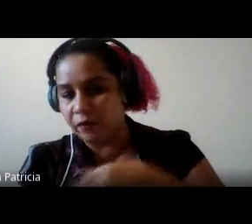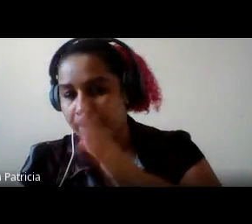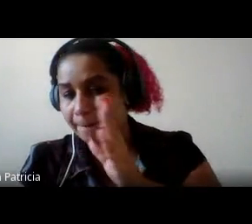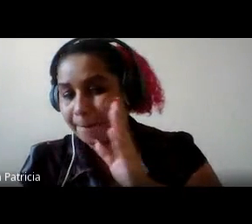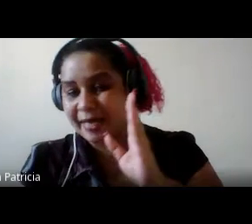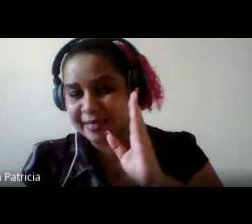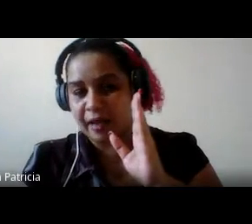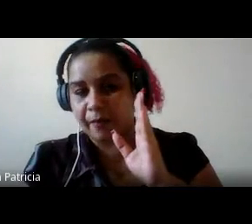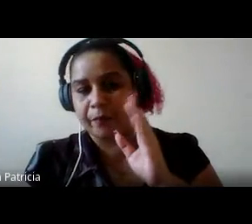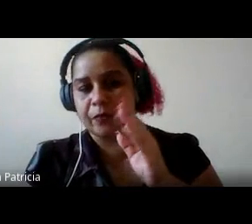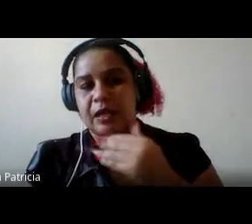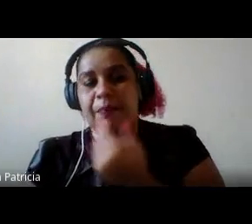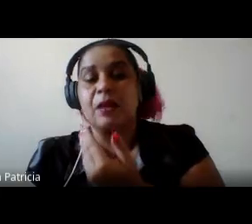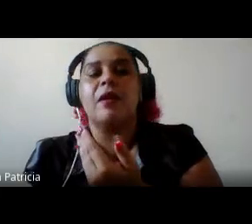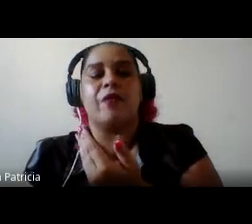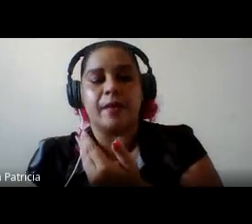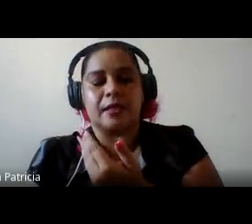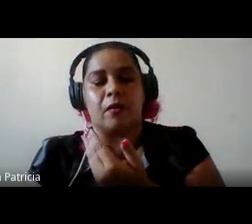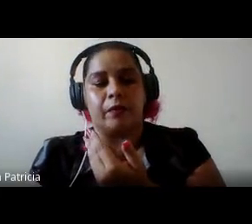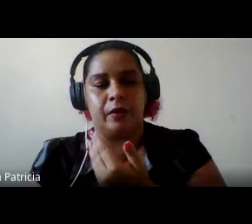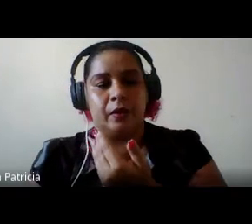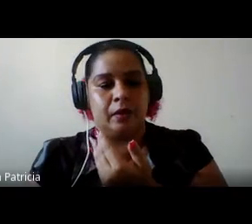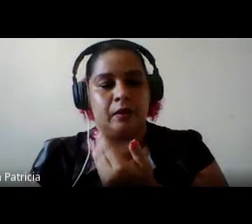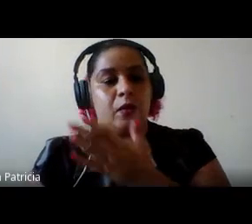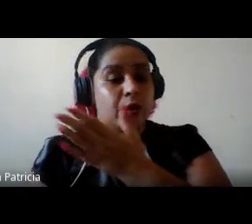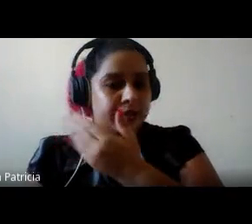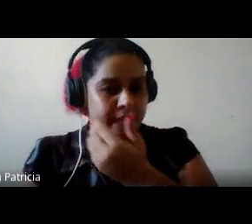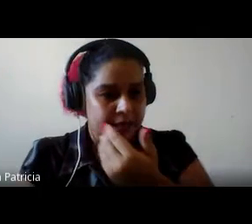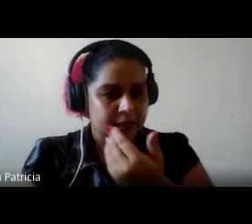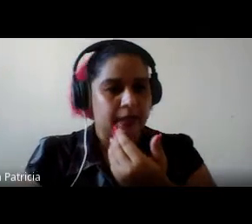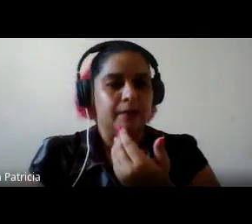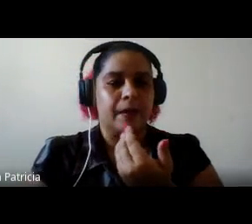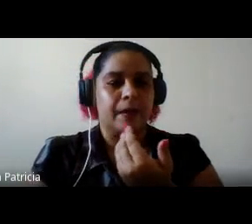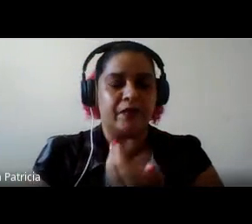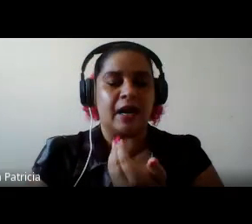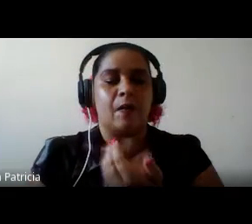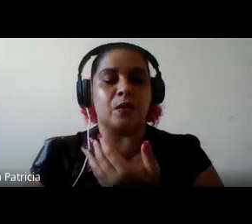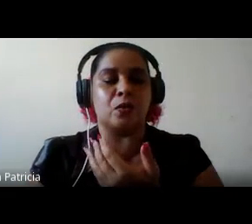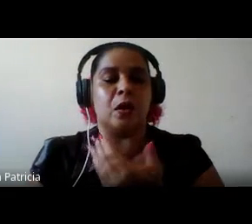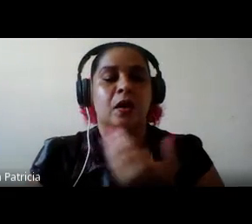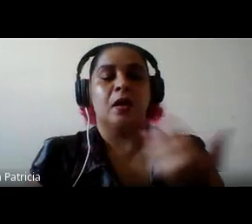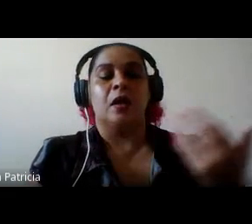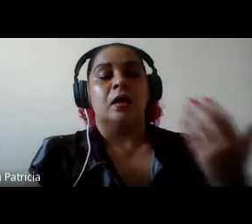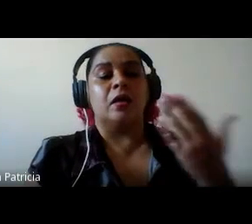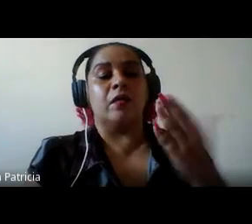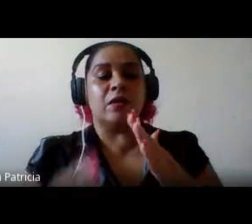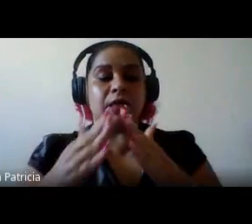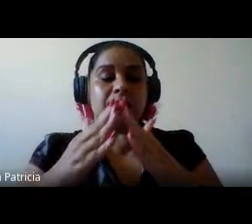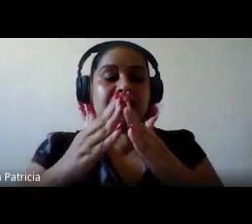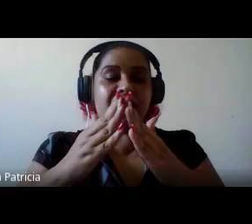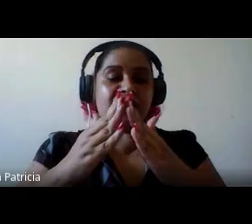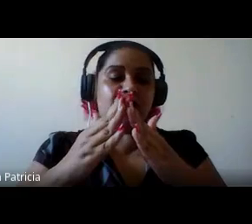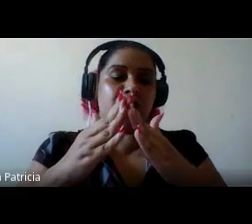você não vai passar. Você quer pedir uma informação. Então, com licença, para poder falar com a pessoa. Então,